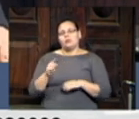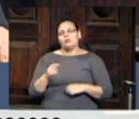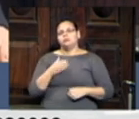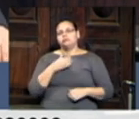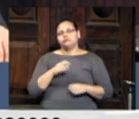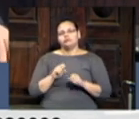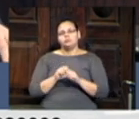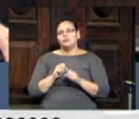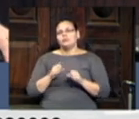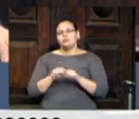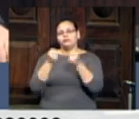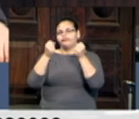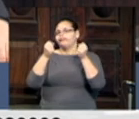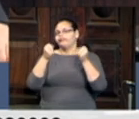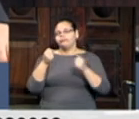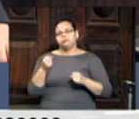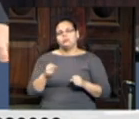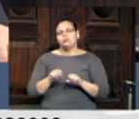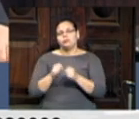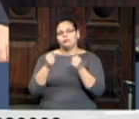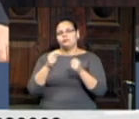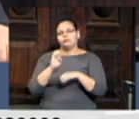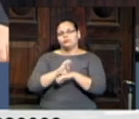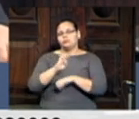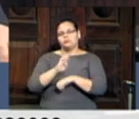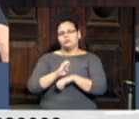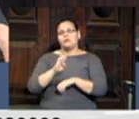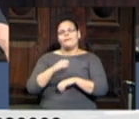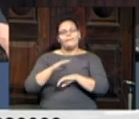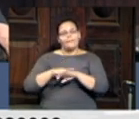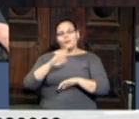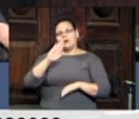limite. Estamos com mais de